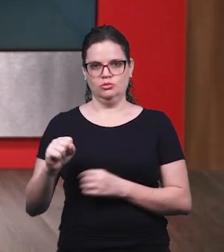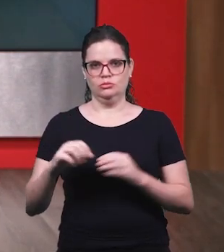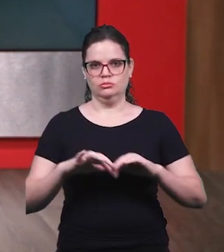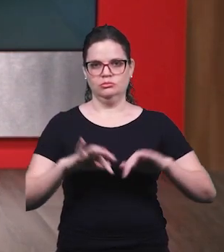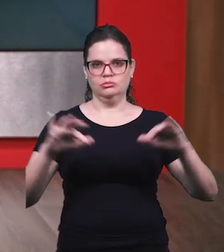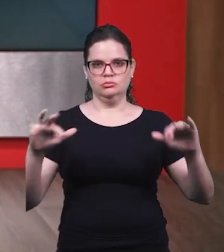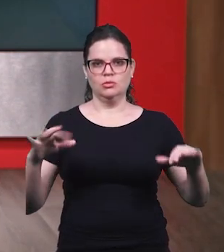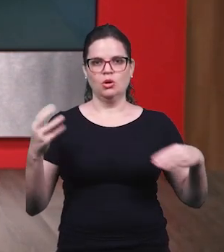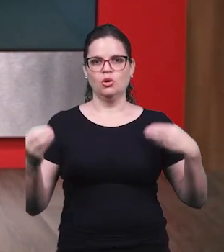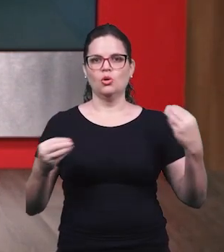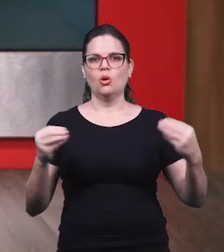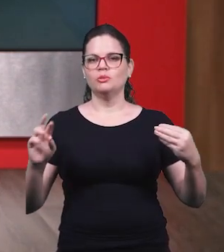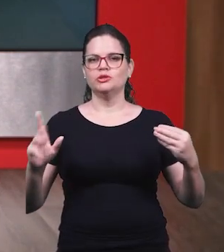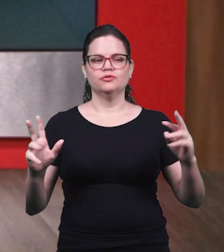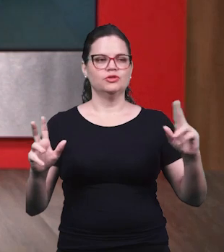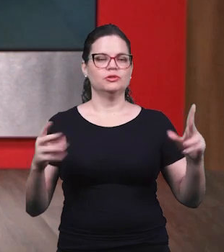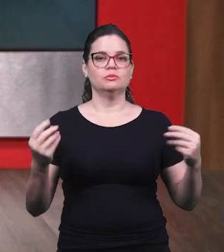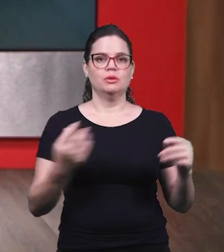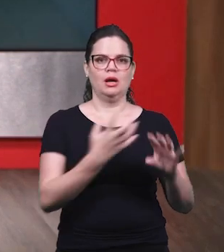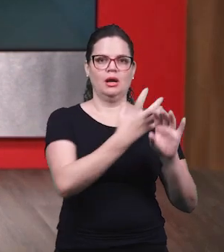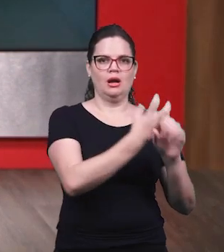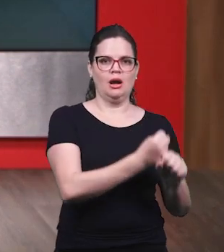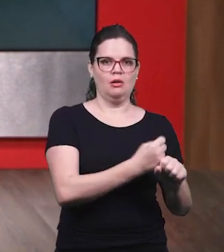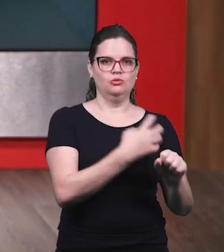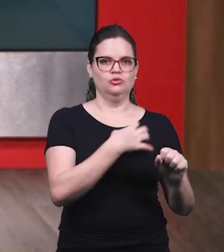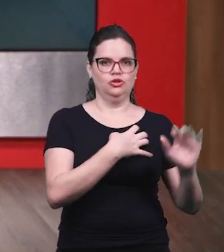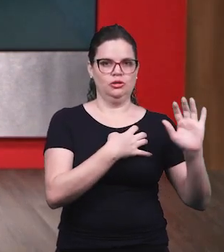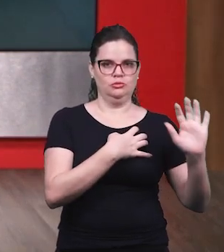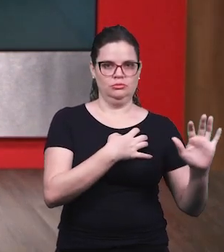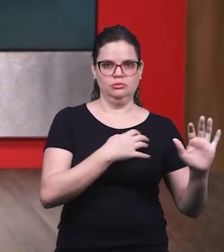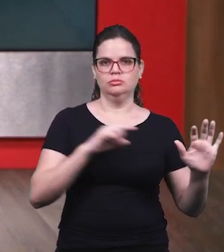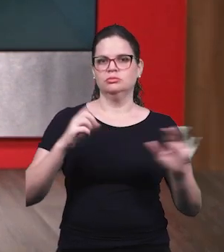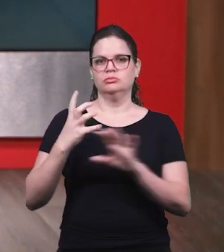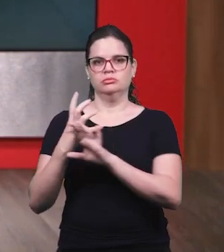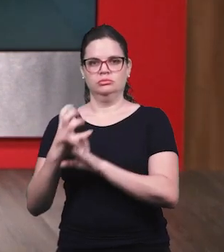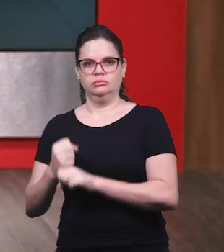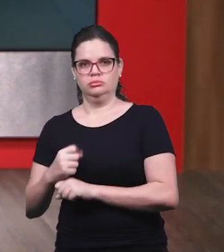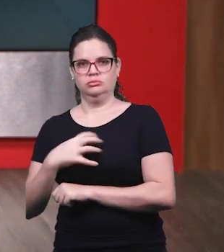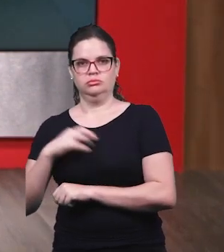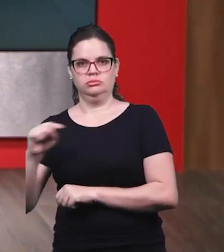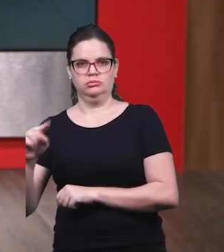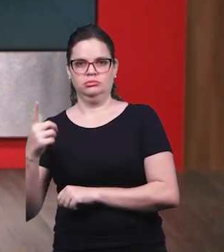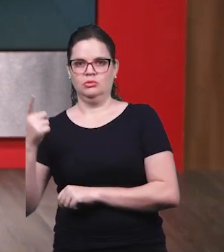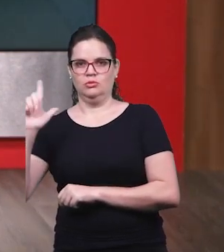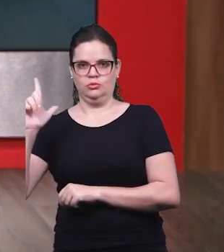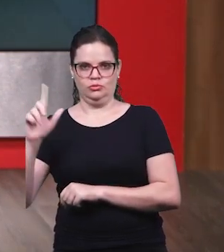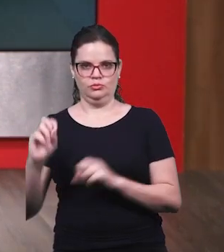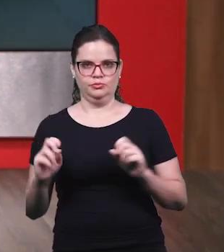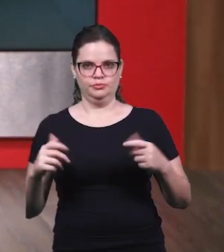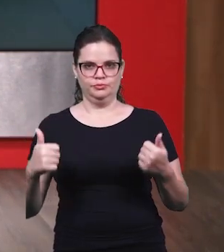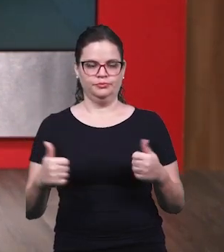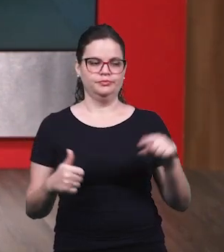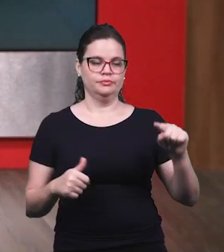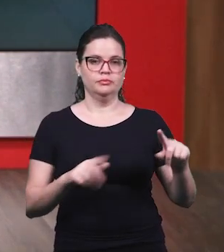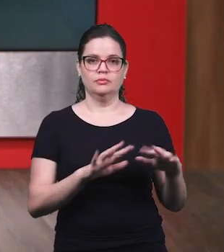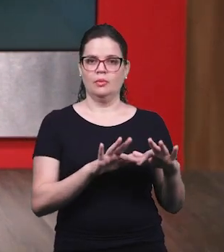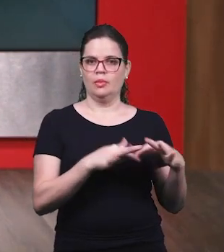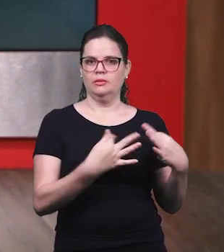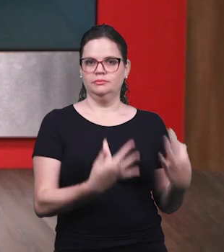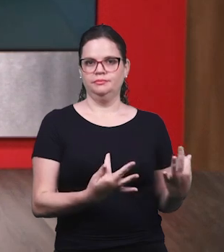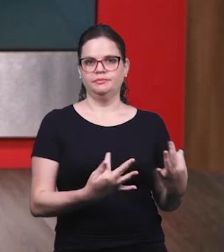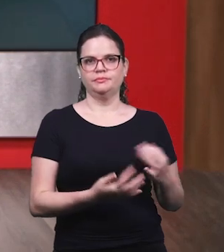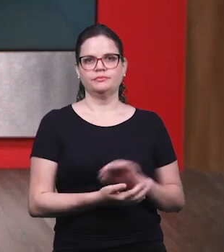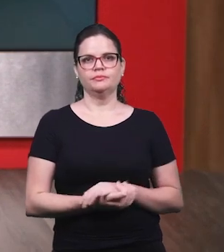forma de cálculo. Juros simples é uma receita financeira do dono do